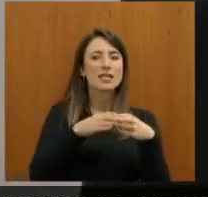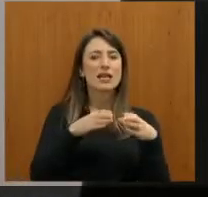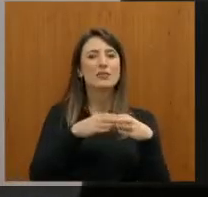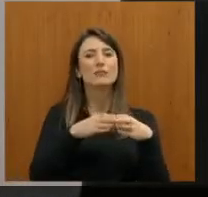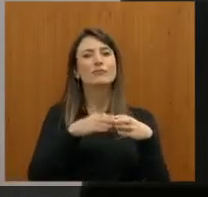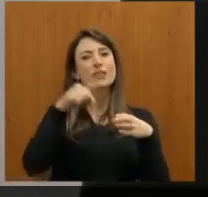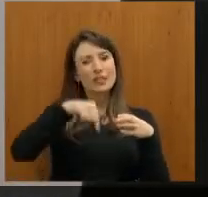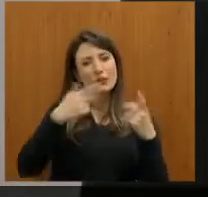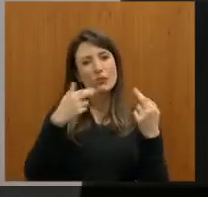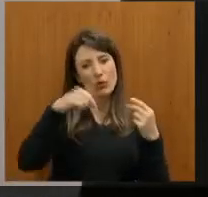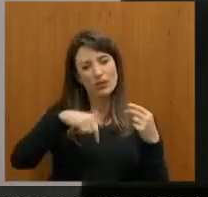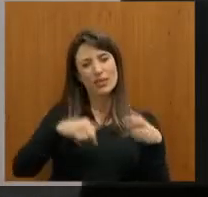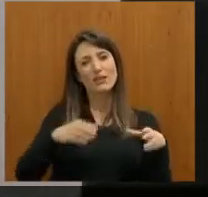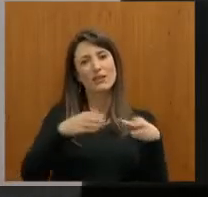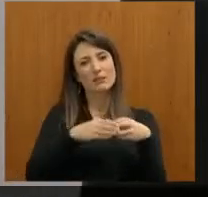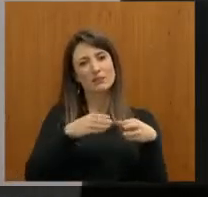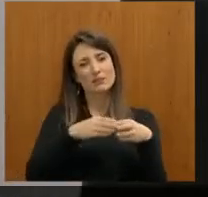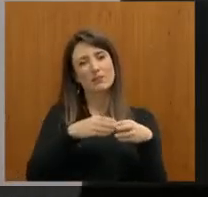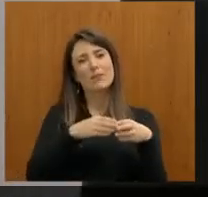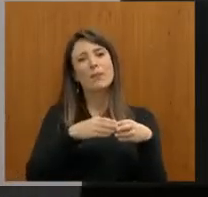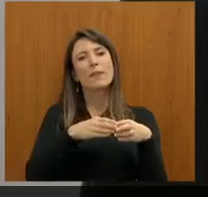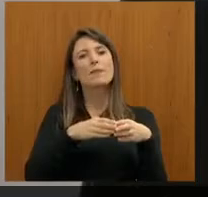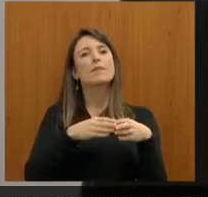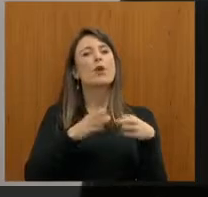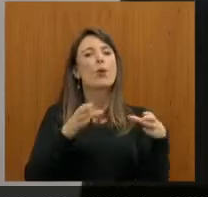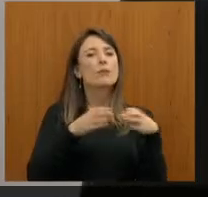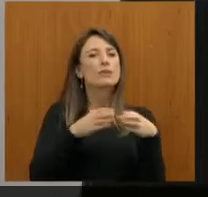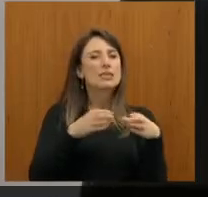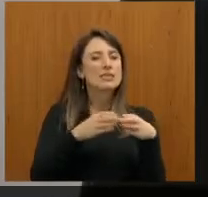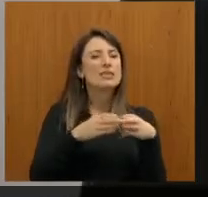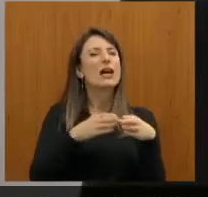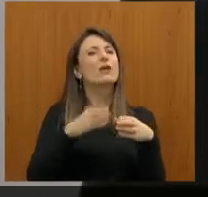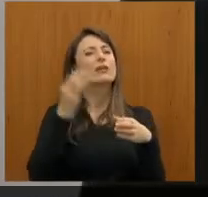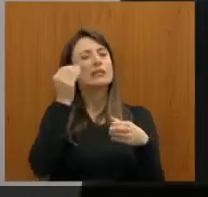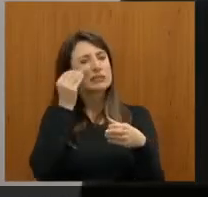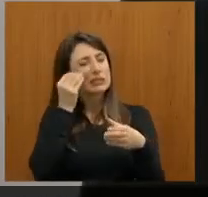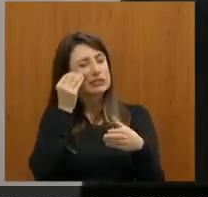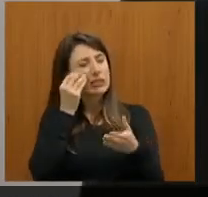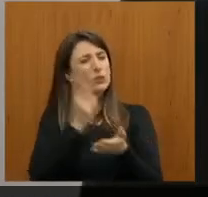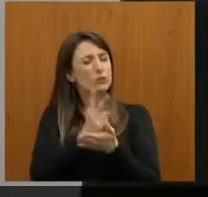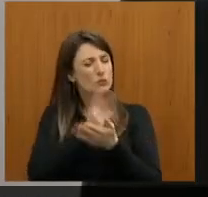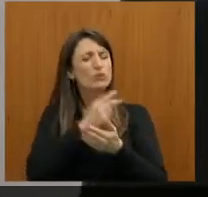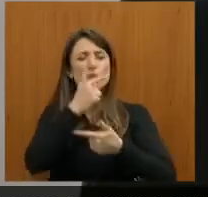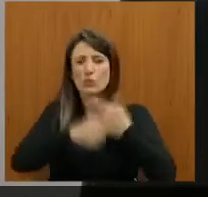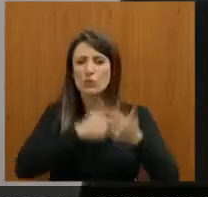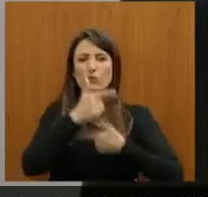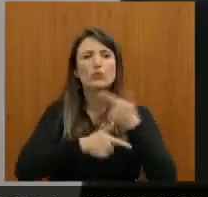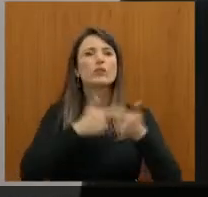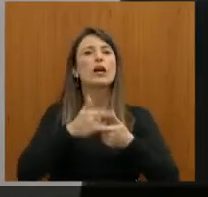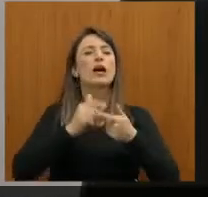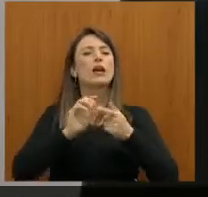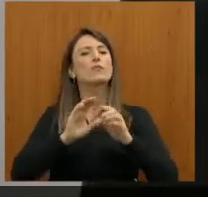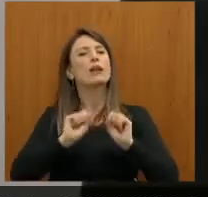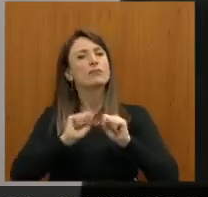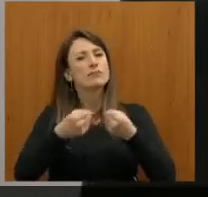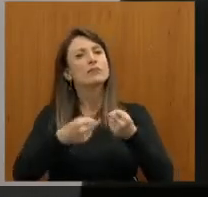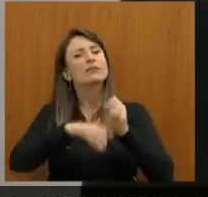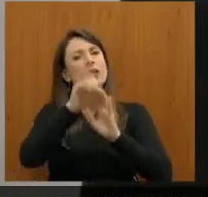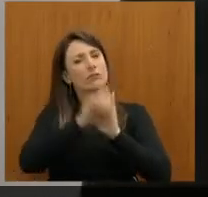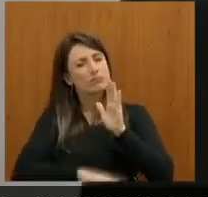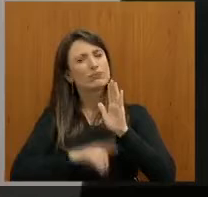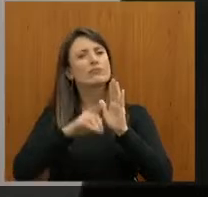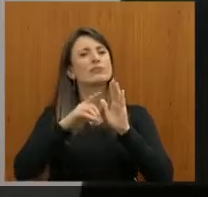caso dessa nossa comissão aqui para o fortalecimento da falta de enfrentamento à violência doméstica da Autonomia e da dignidade